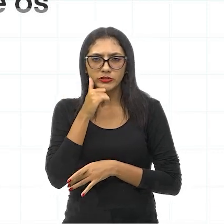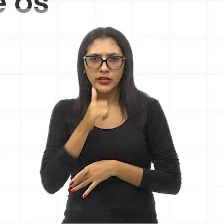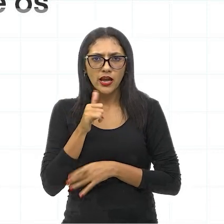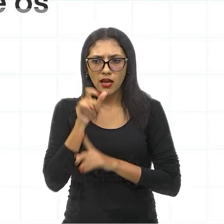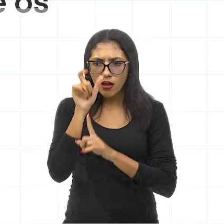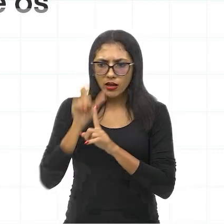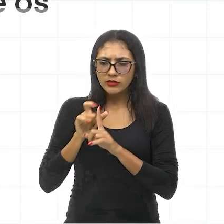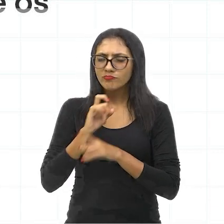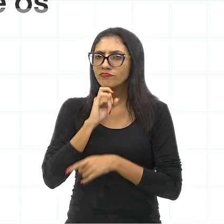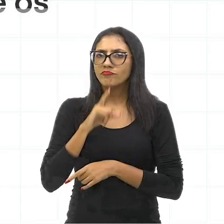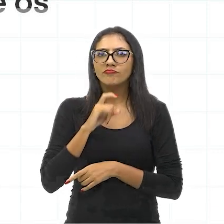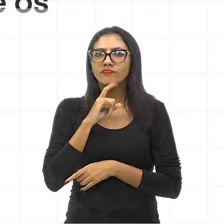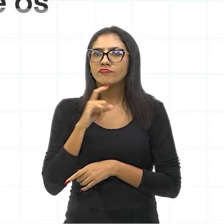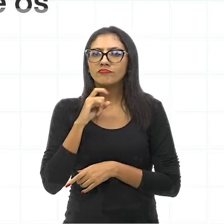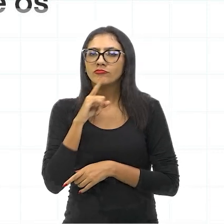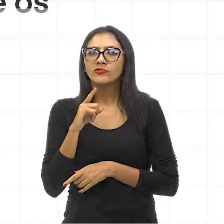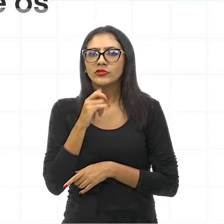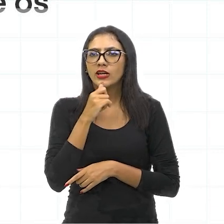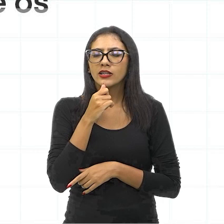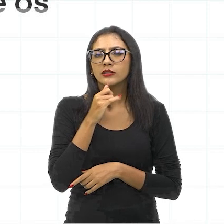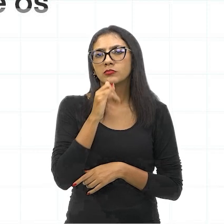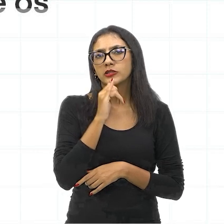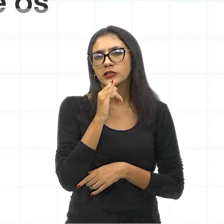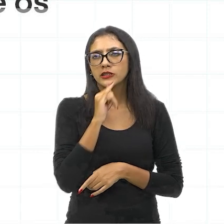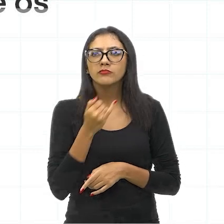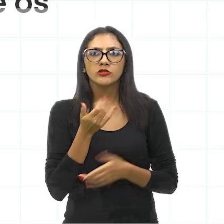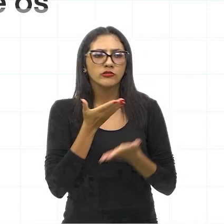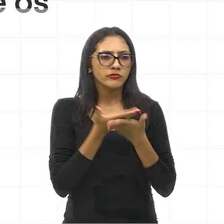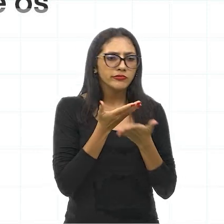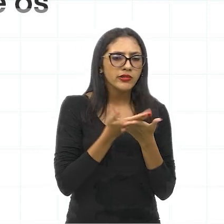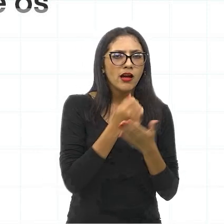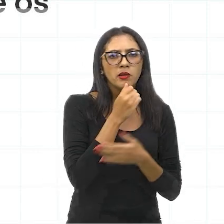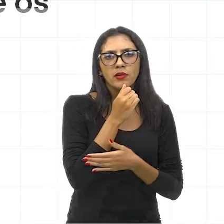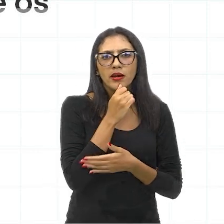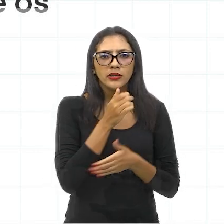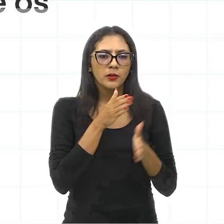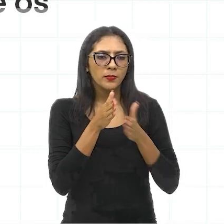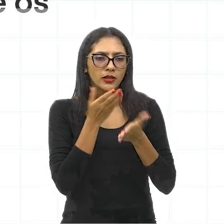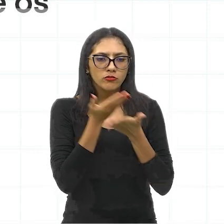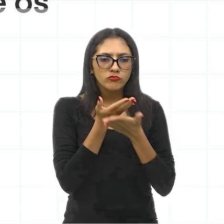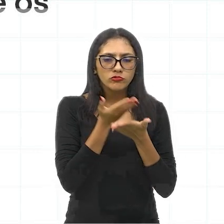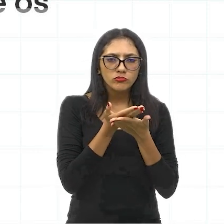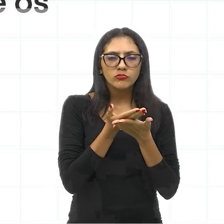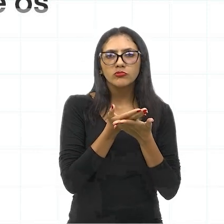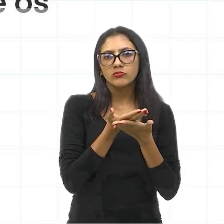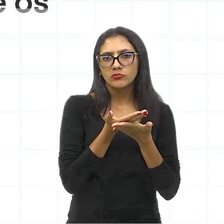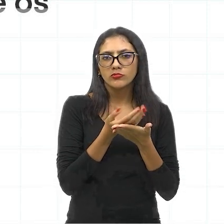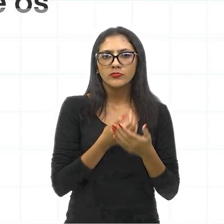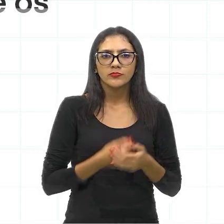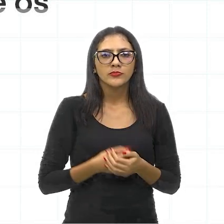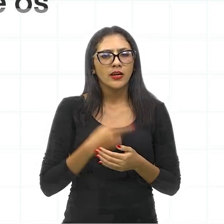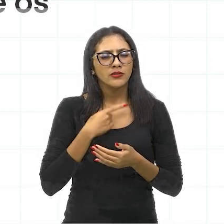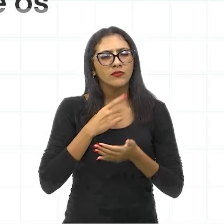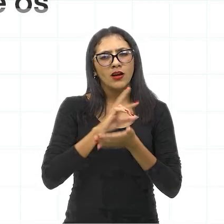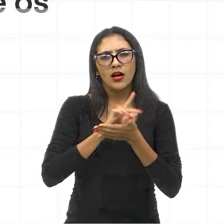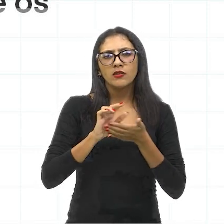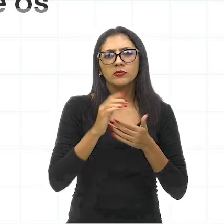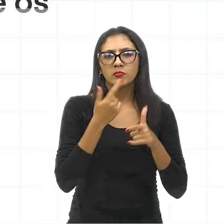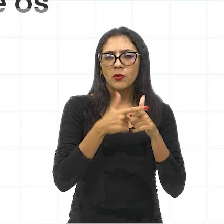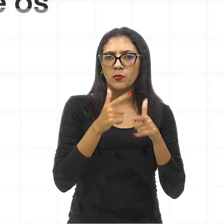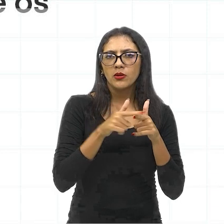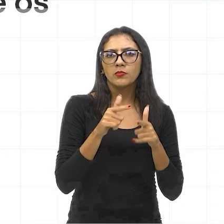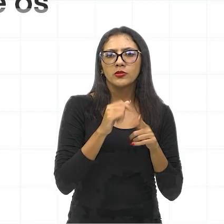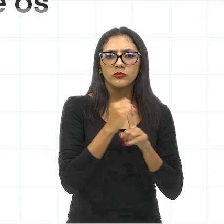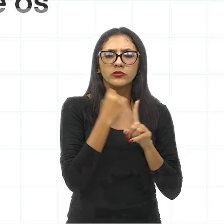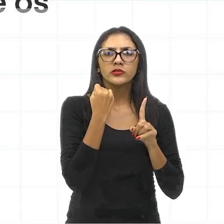para gerar uma nova vida, né? Às vezes ela ainda está estudando, né? Então traz sérios problemas ali sociais, como a gente está visualizando, e também biológicos,